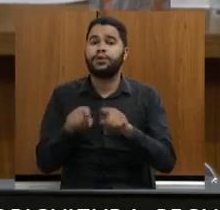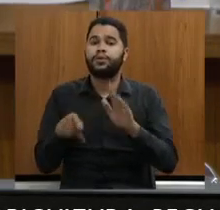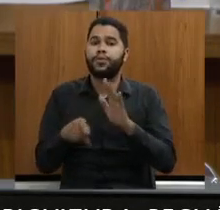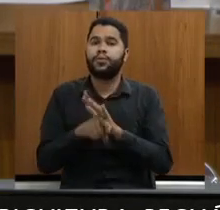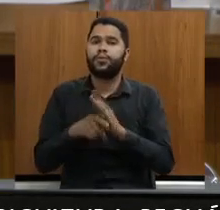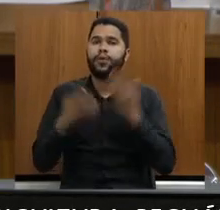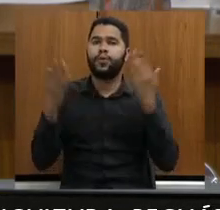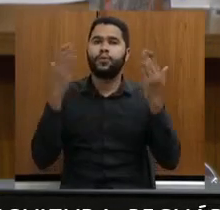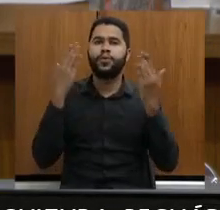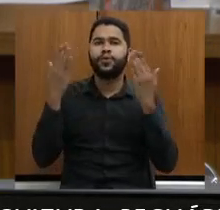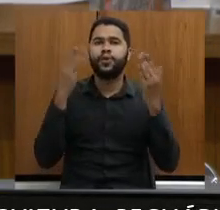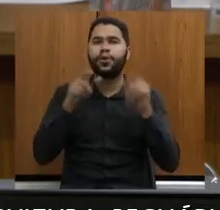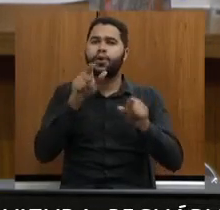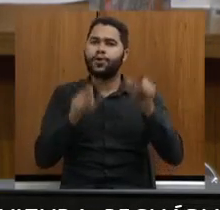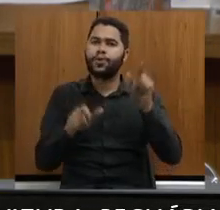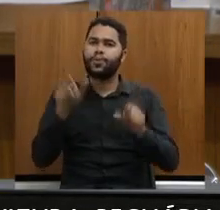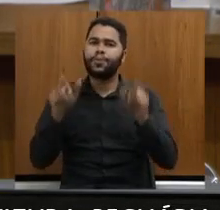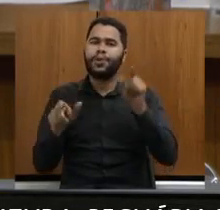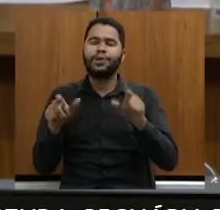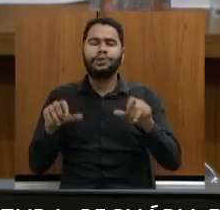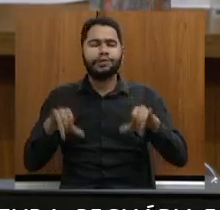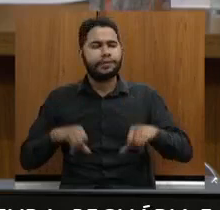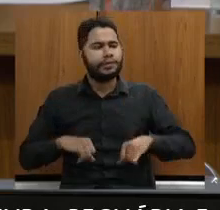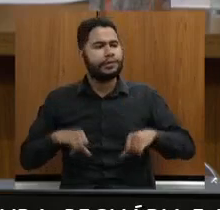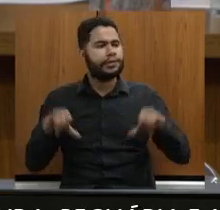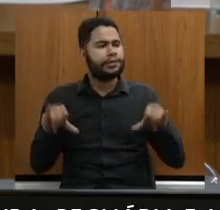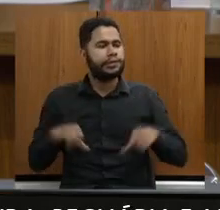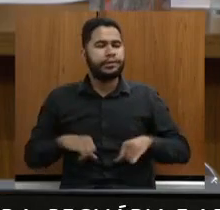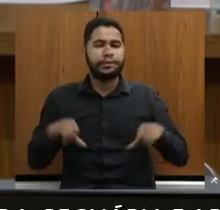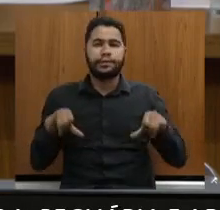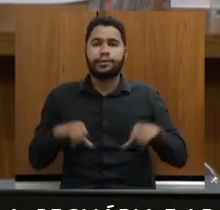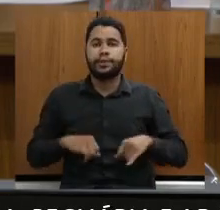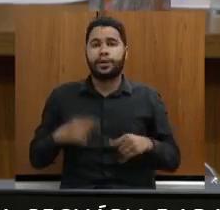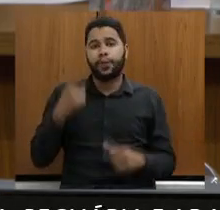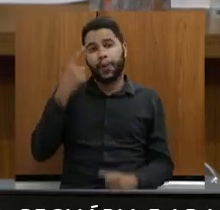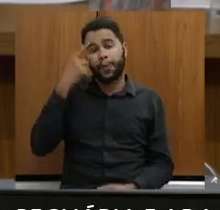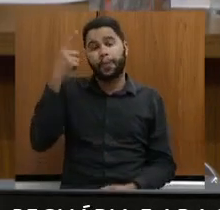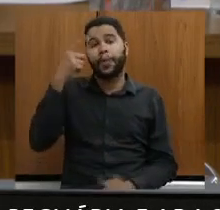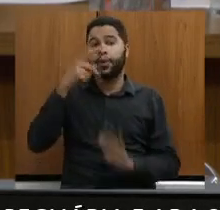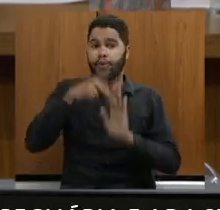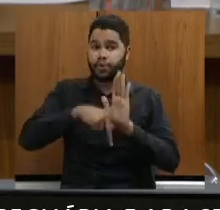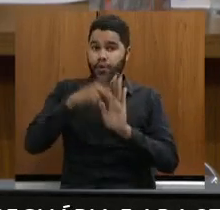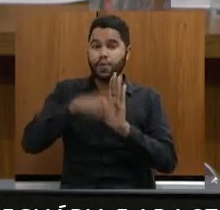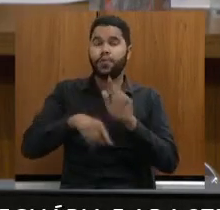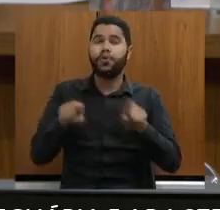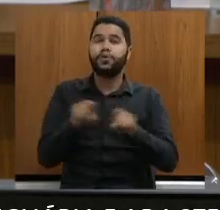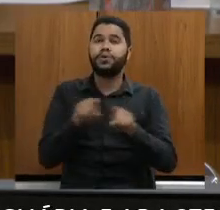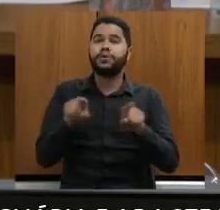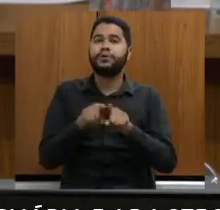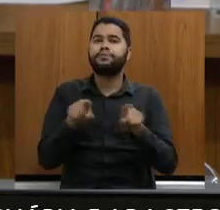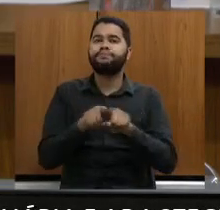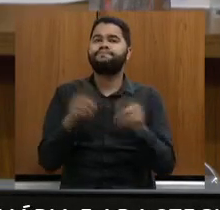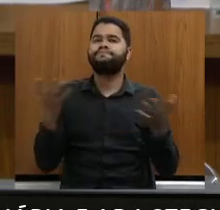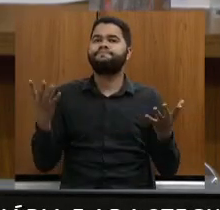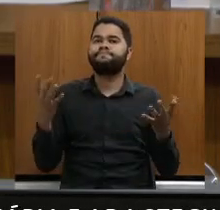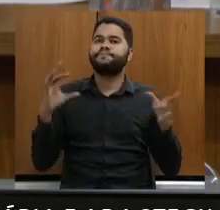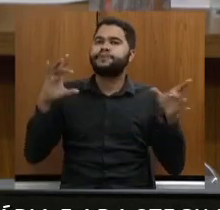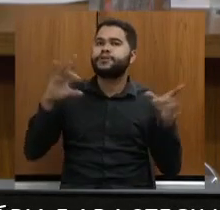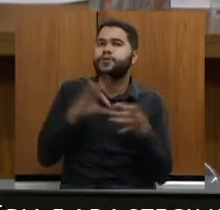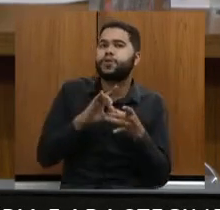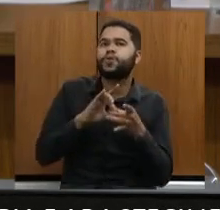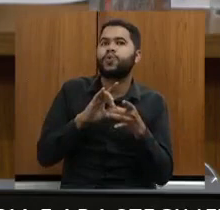recuperação psicológica daquelas pessoas que sofreram tanto acho que o projeto também ele estaria muito muito